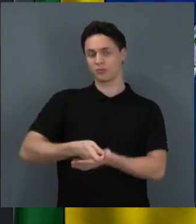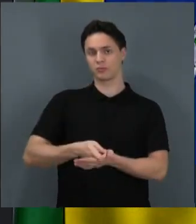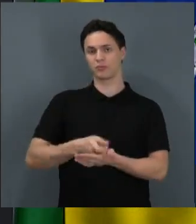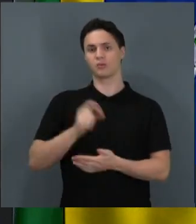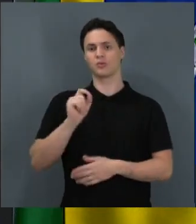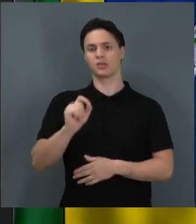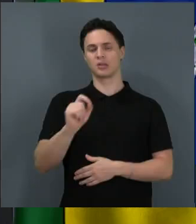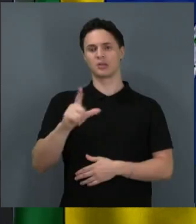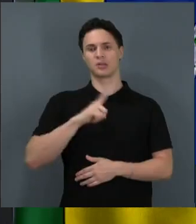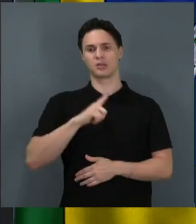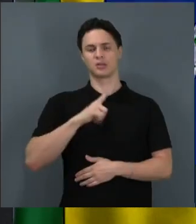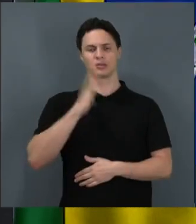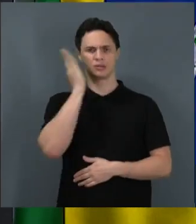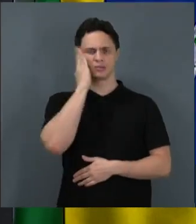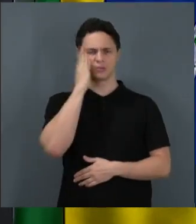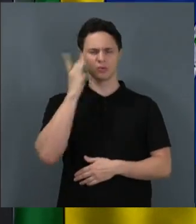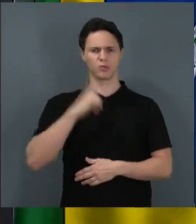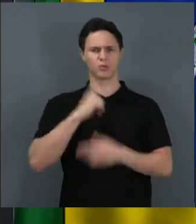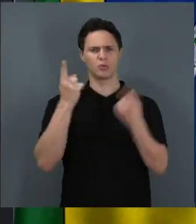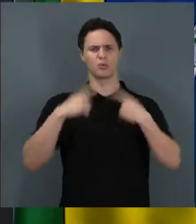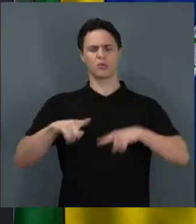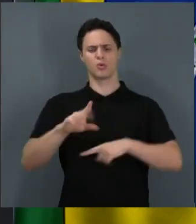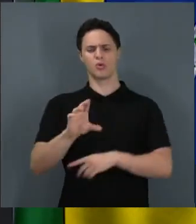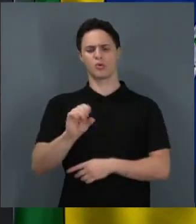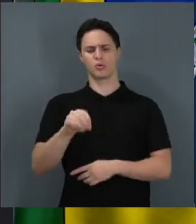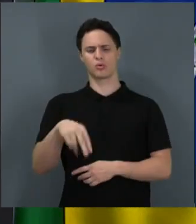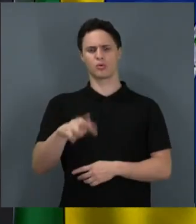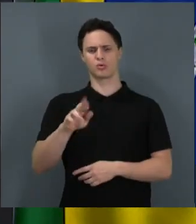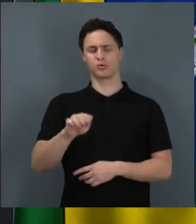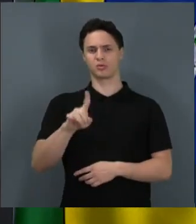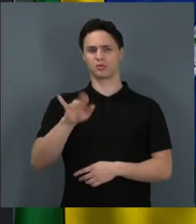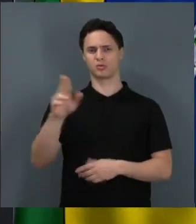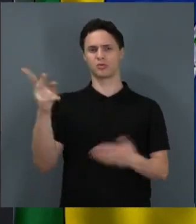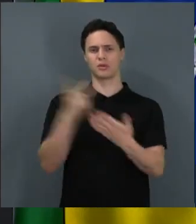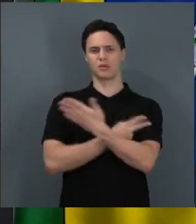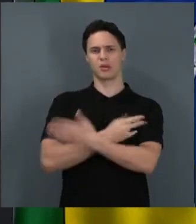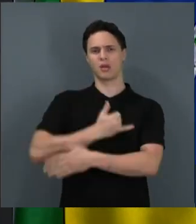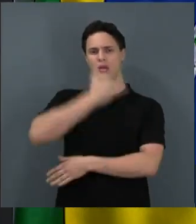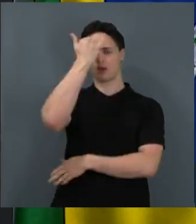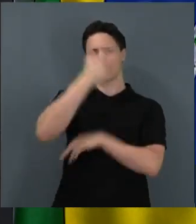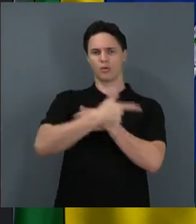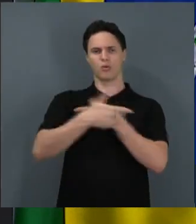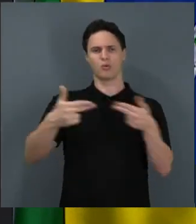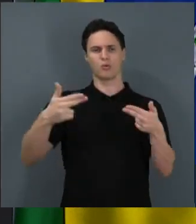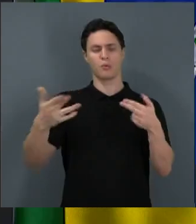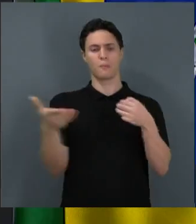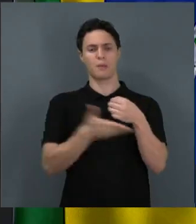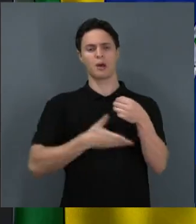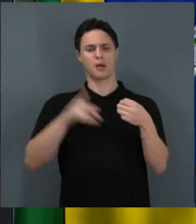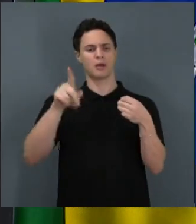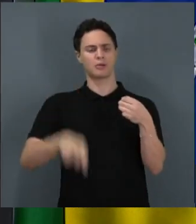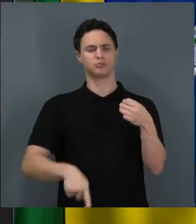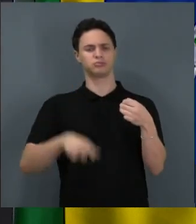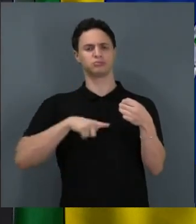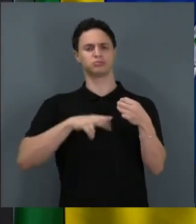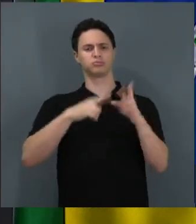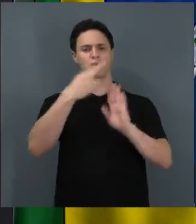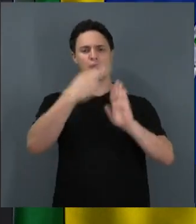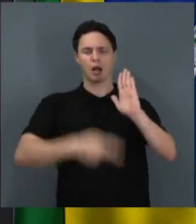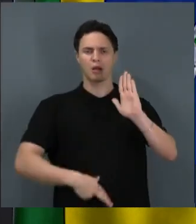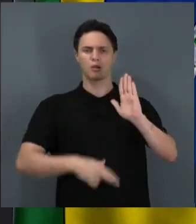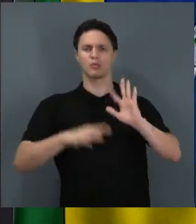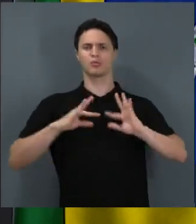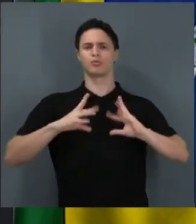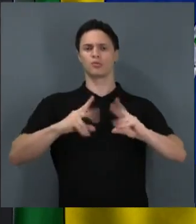omissão e não sejam contraditados pelos erros que estão fundamentando esse relatório